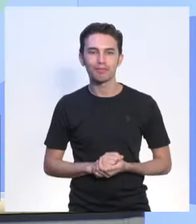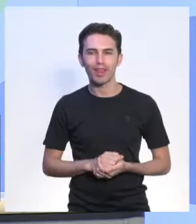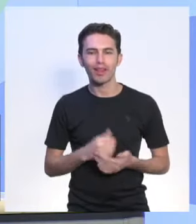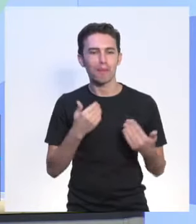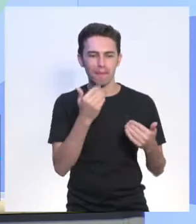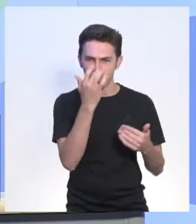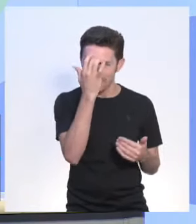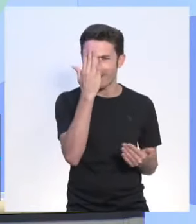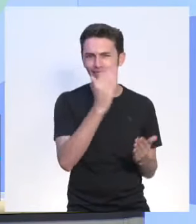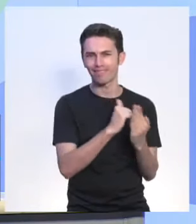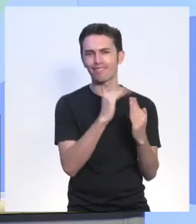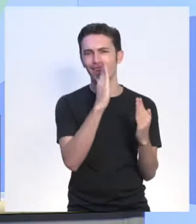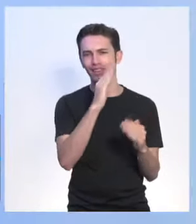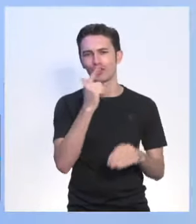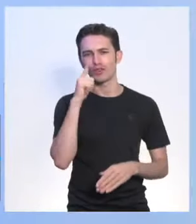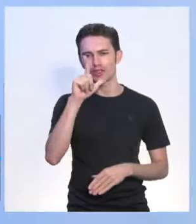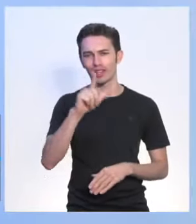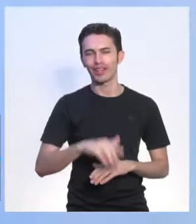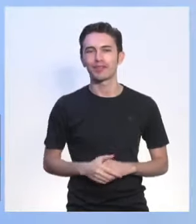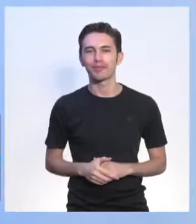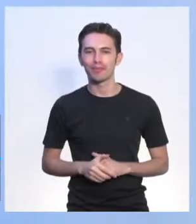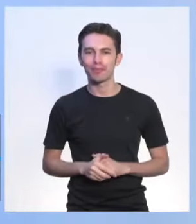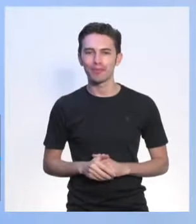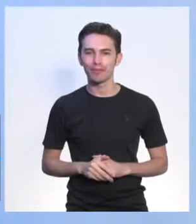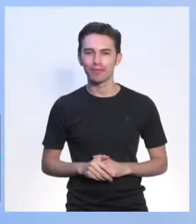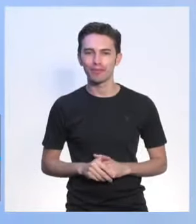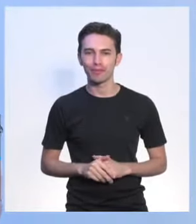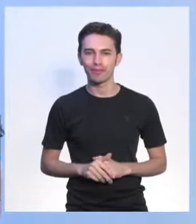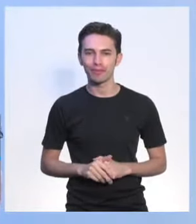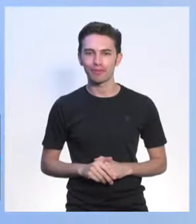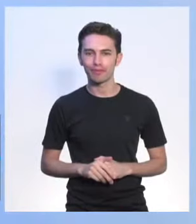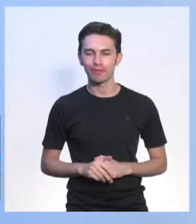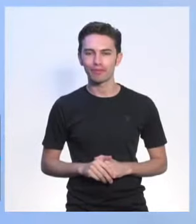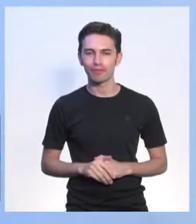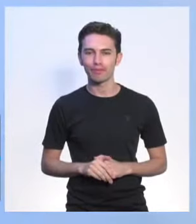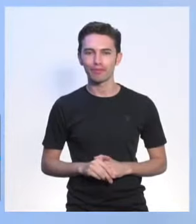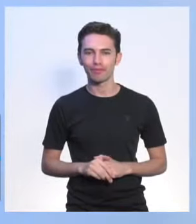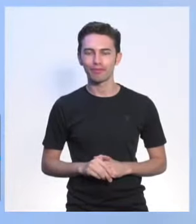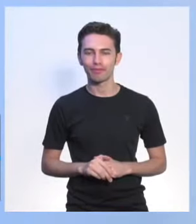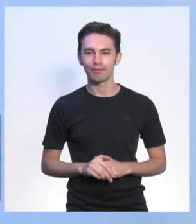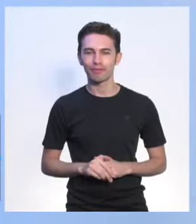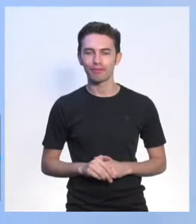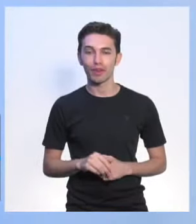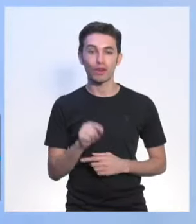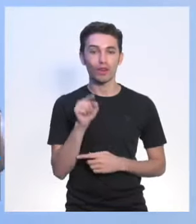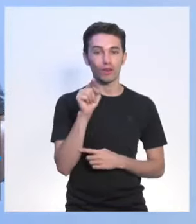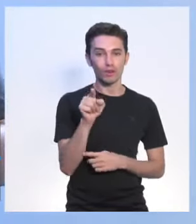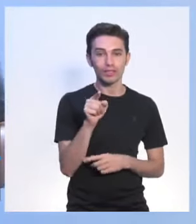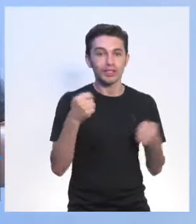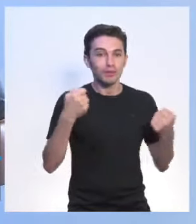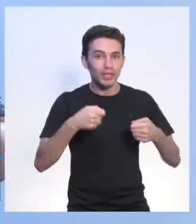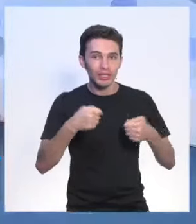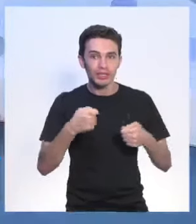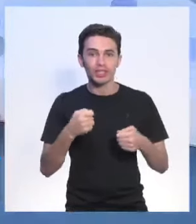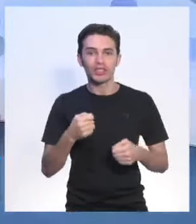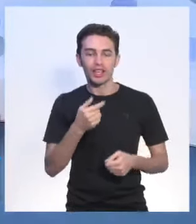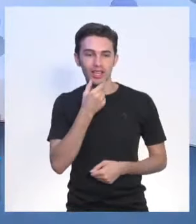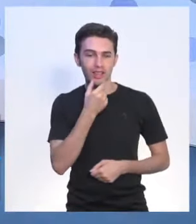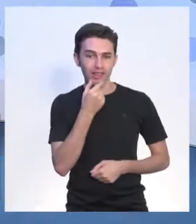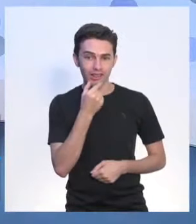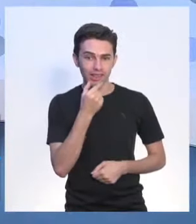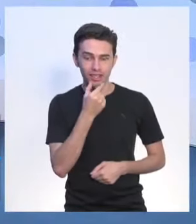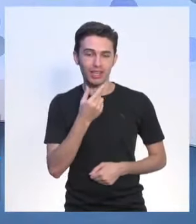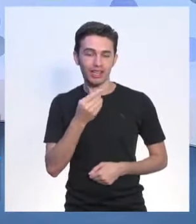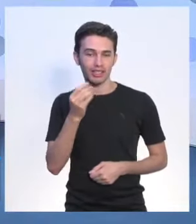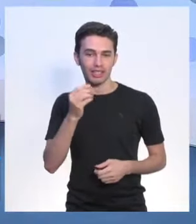fácil fica. You guys need to put English into your daily lives by. Vocês precisam colocar o inglês na sua